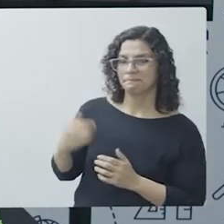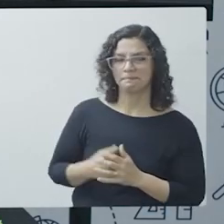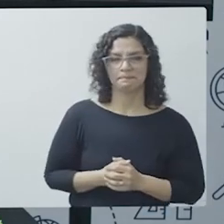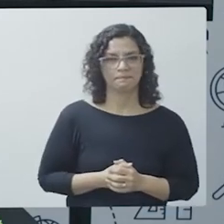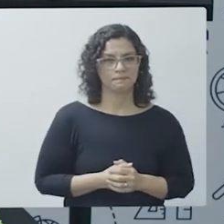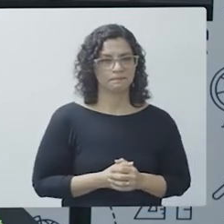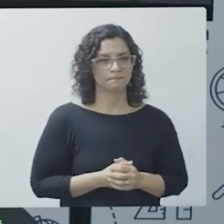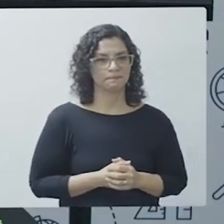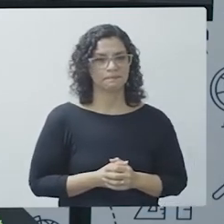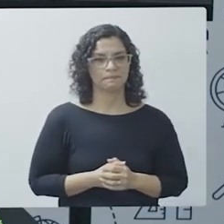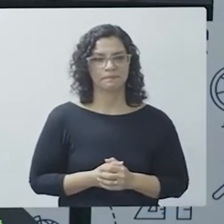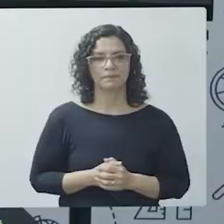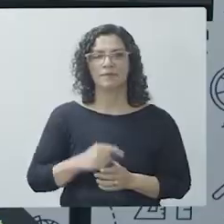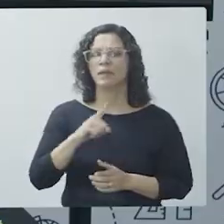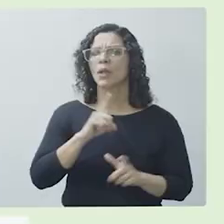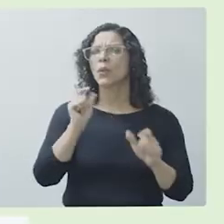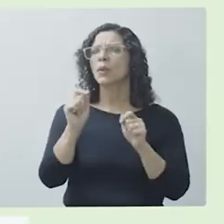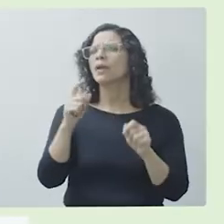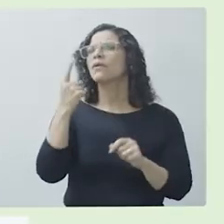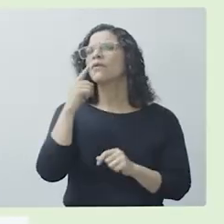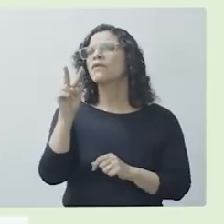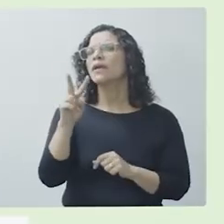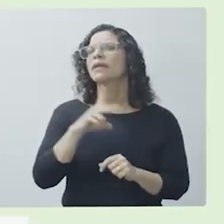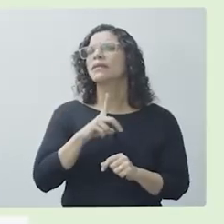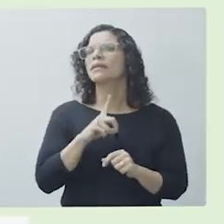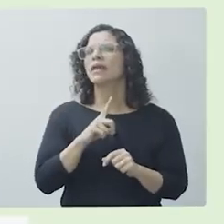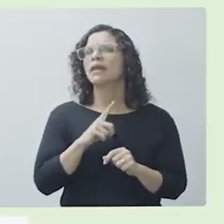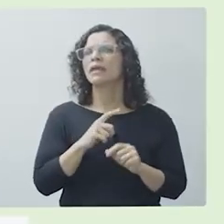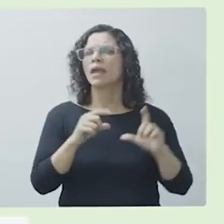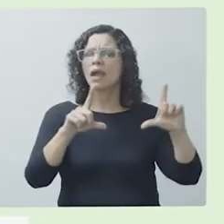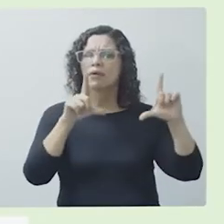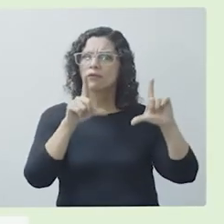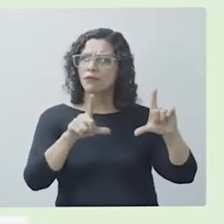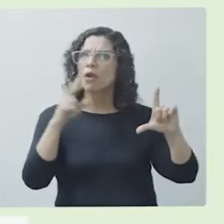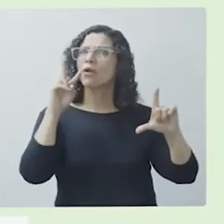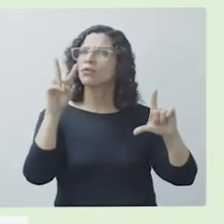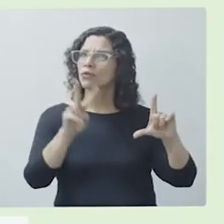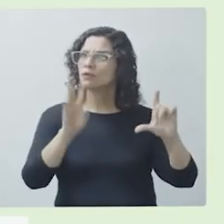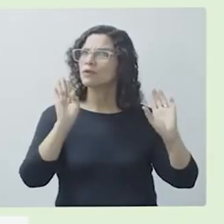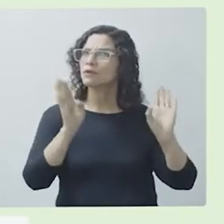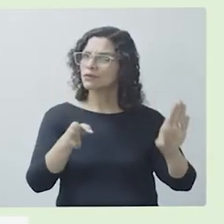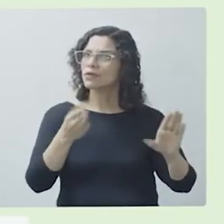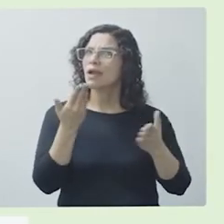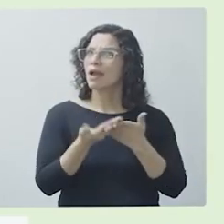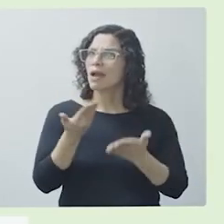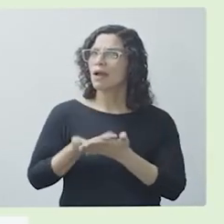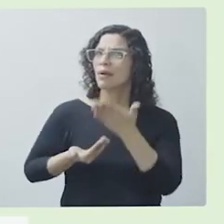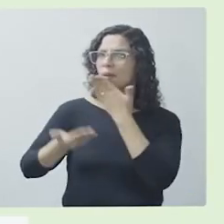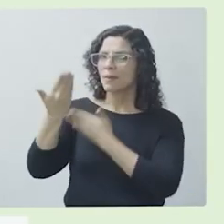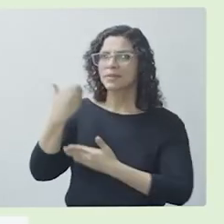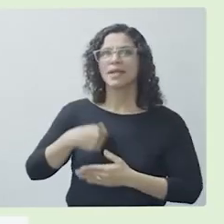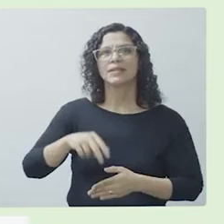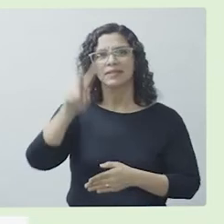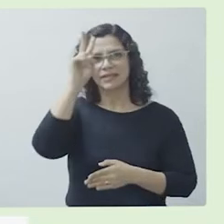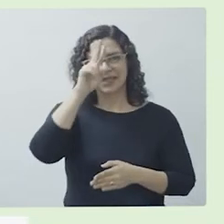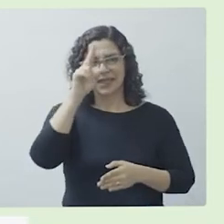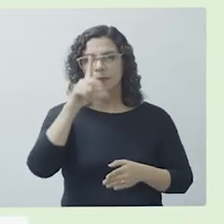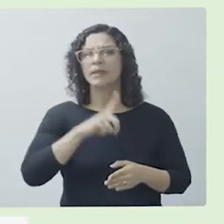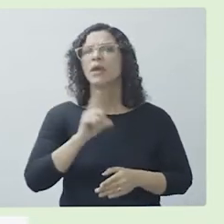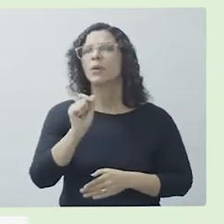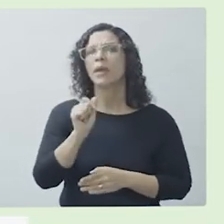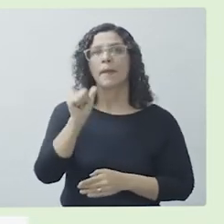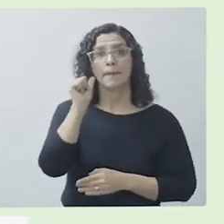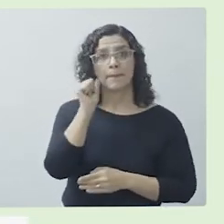Olhem lá na tela e vejam essa imagem que nós já vimos, já acompanhamos na aula anterior, que